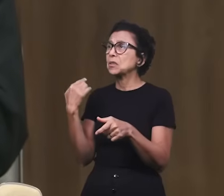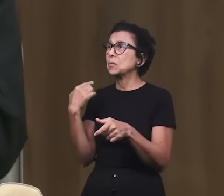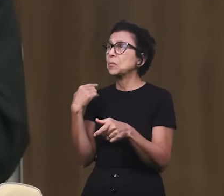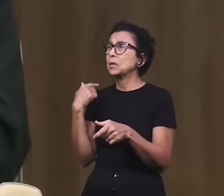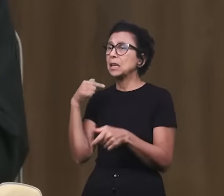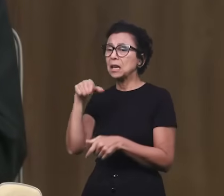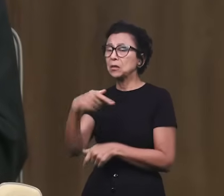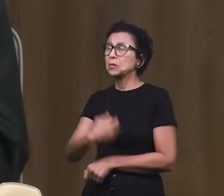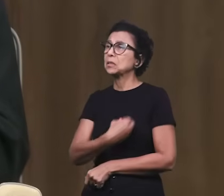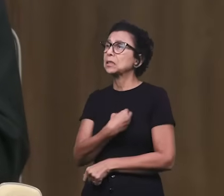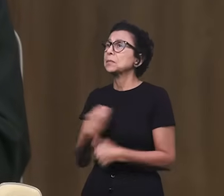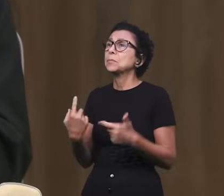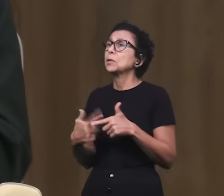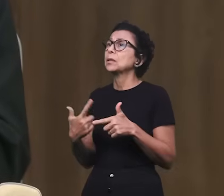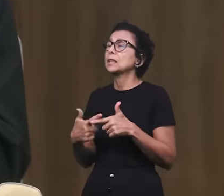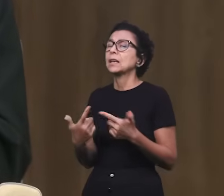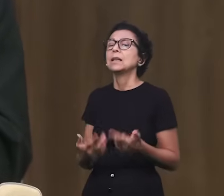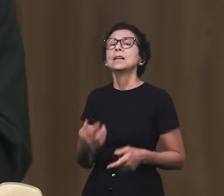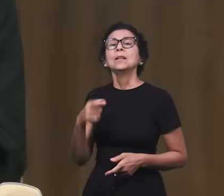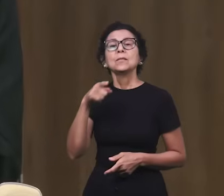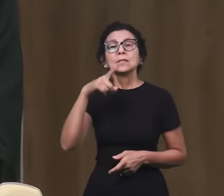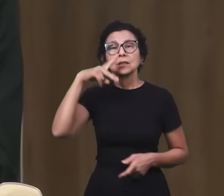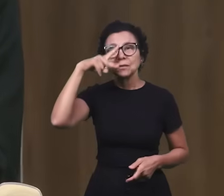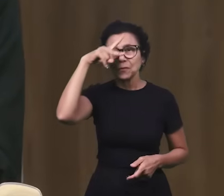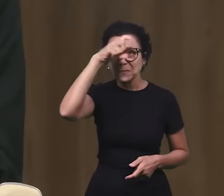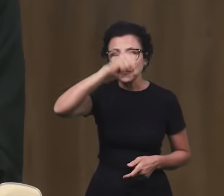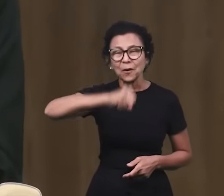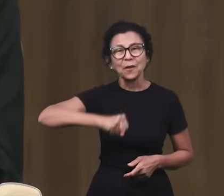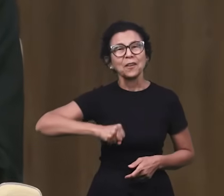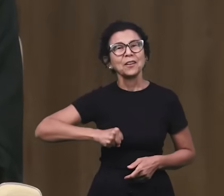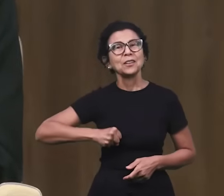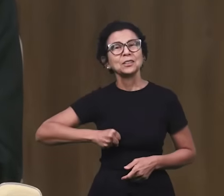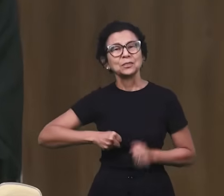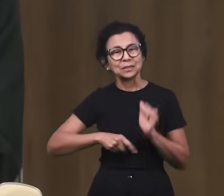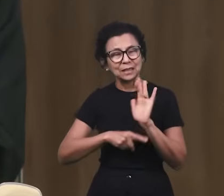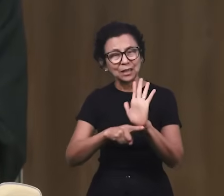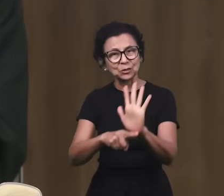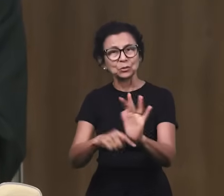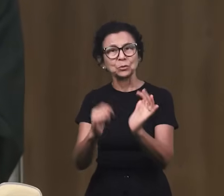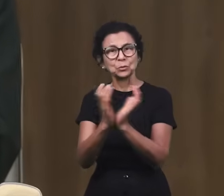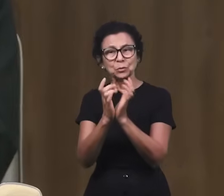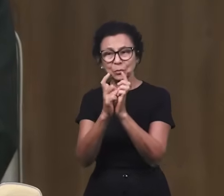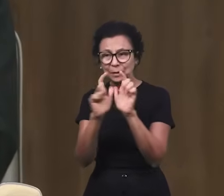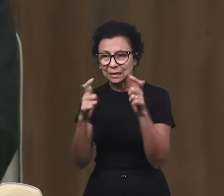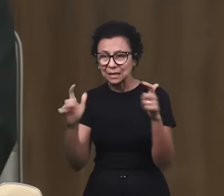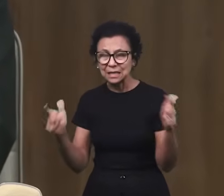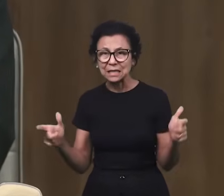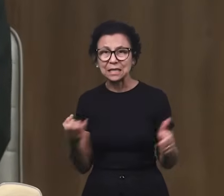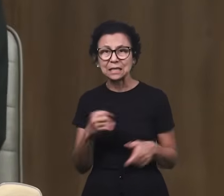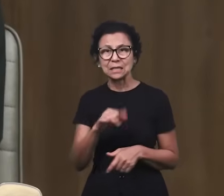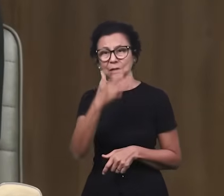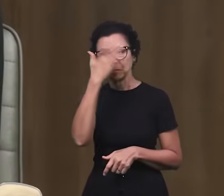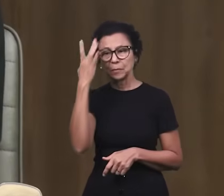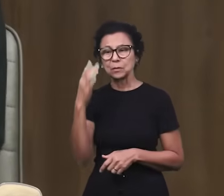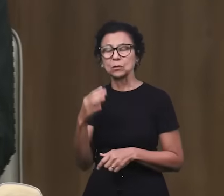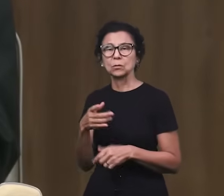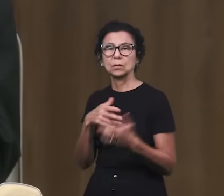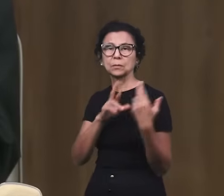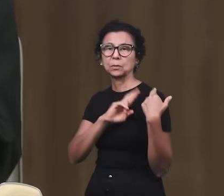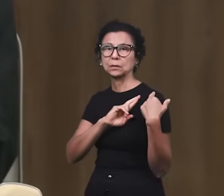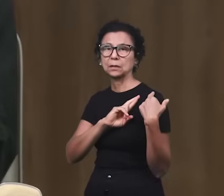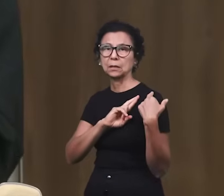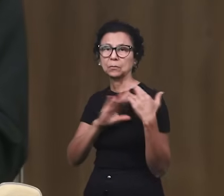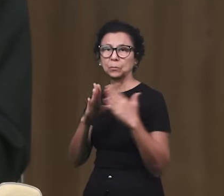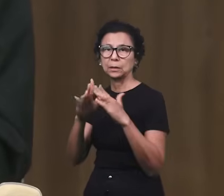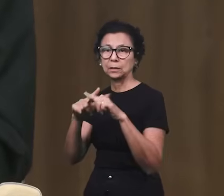aqui por quê? Porque você é forte. Glória a Porque você pode Jesus. ajudar esse grupo. Porque você é da tribo de Dan. Se botar uma pessoa fraca lá, não dá